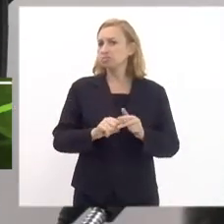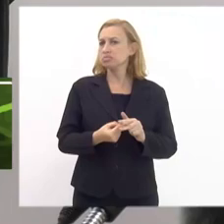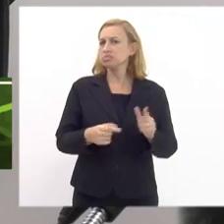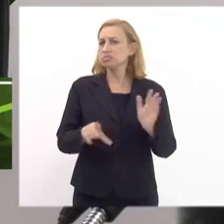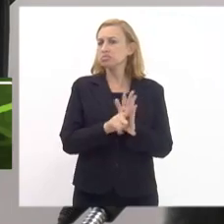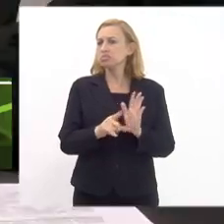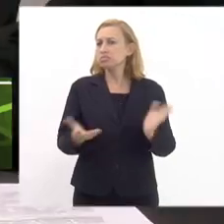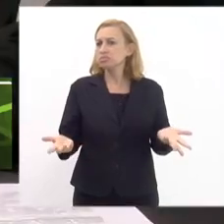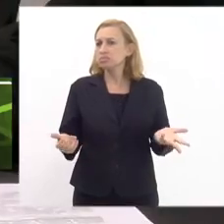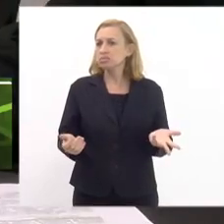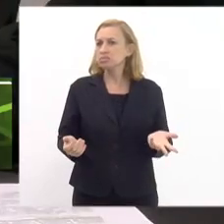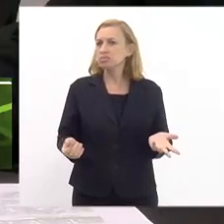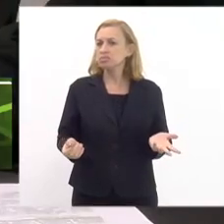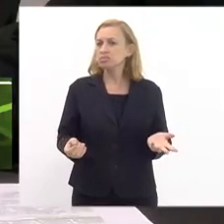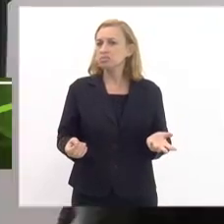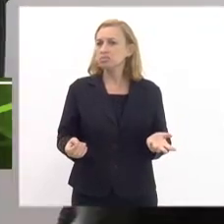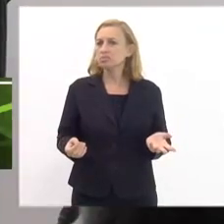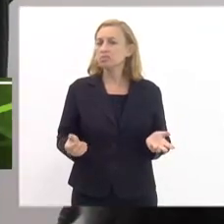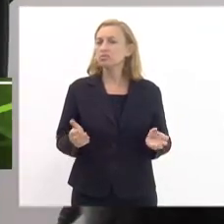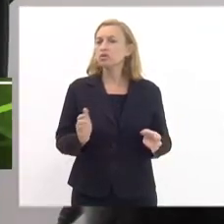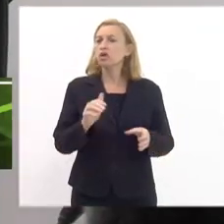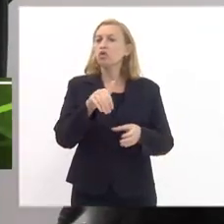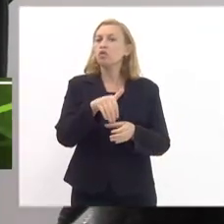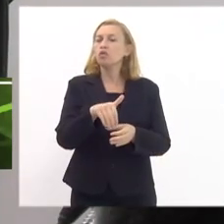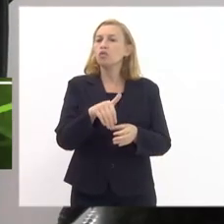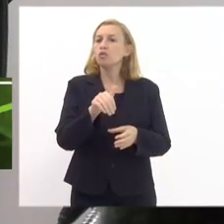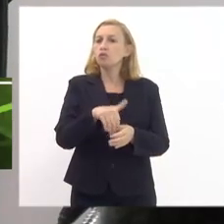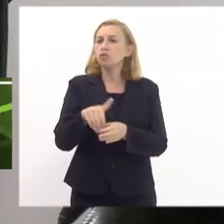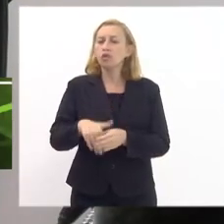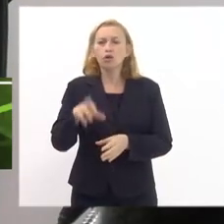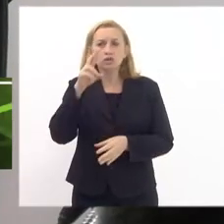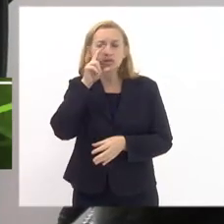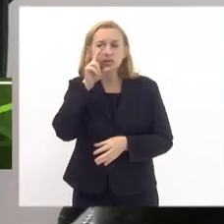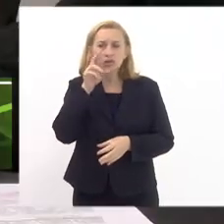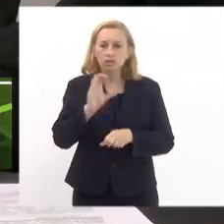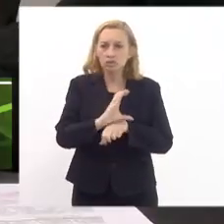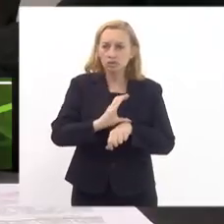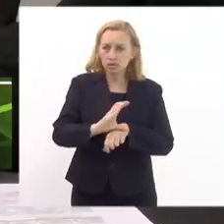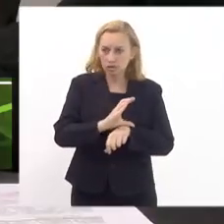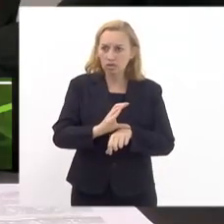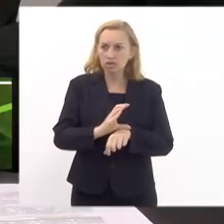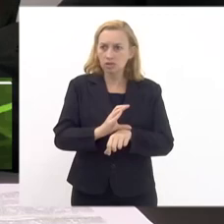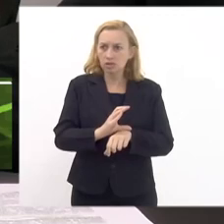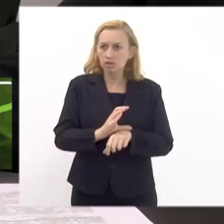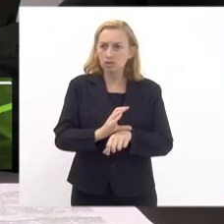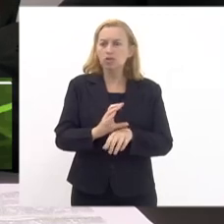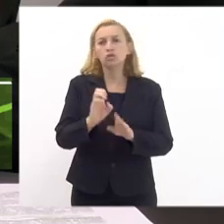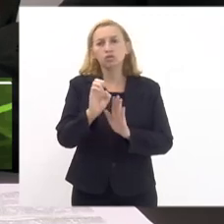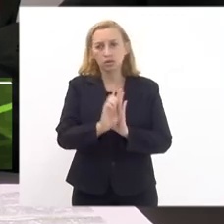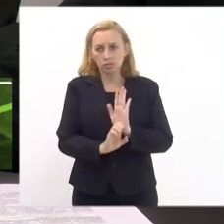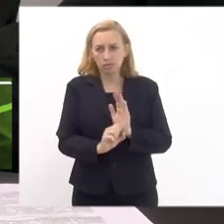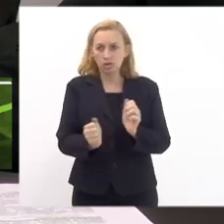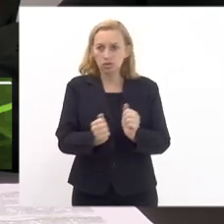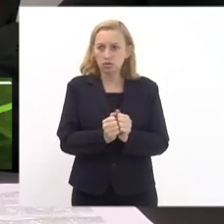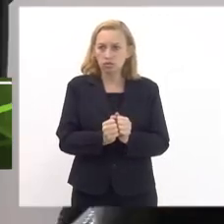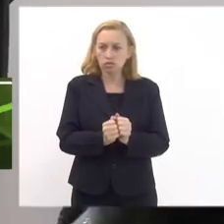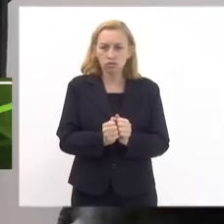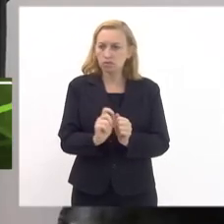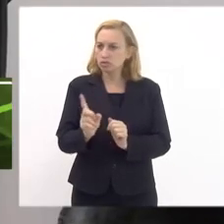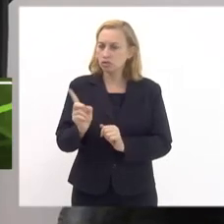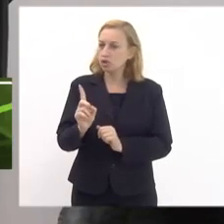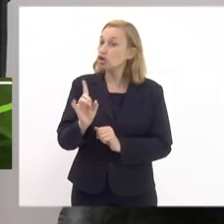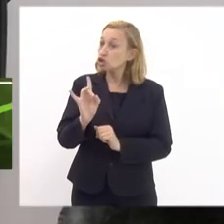quero... O seu voto original qual era? Não, o voto do Rosenberg é constitucionalidade. O seu original era... Constitucionalidade com emenda. Não era inconstitucionalidade?